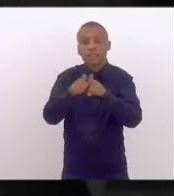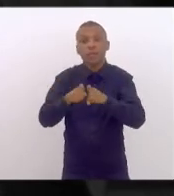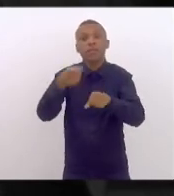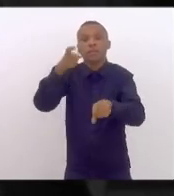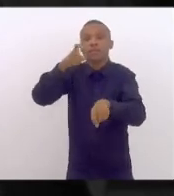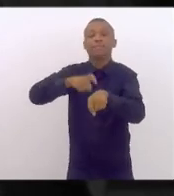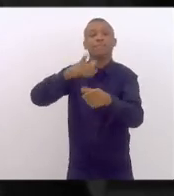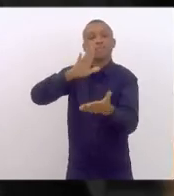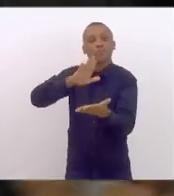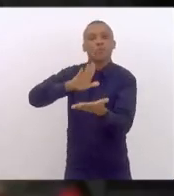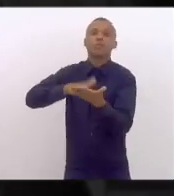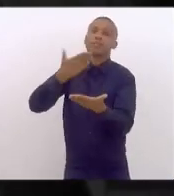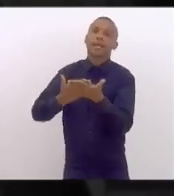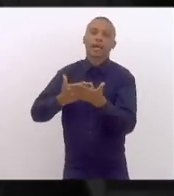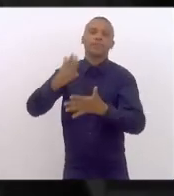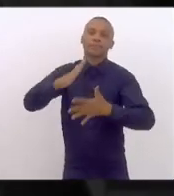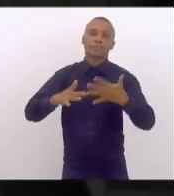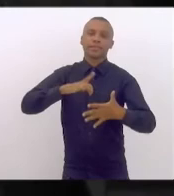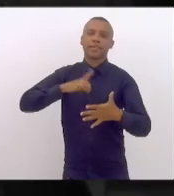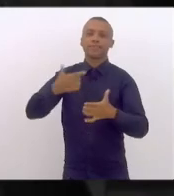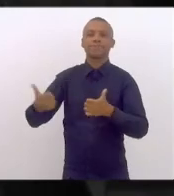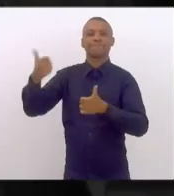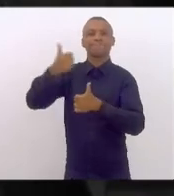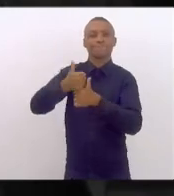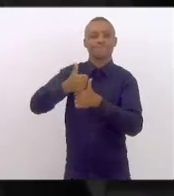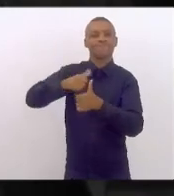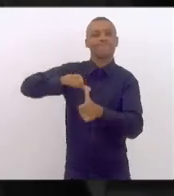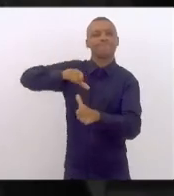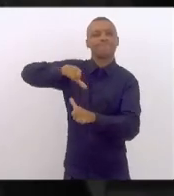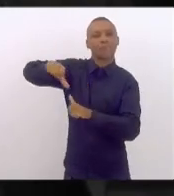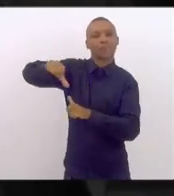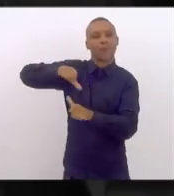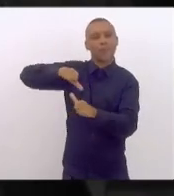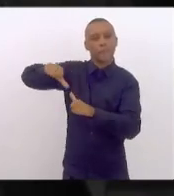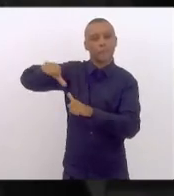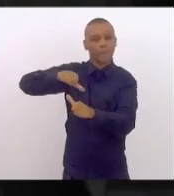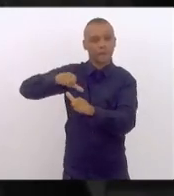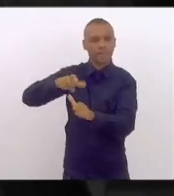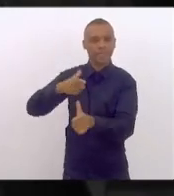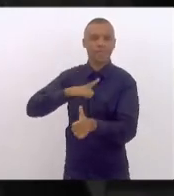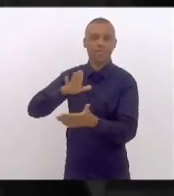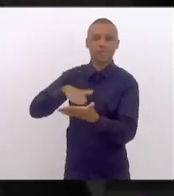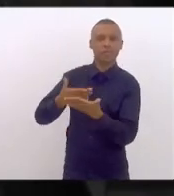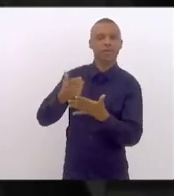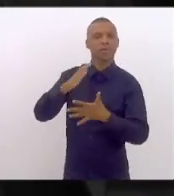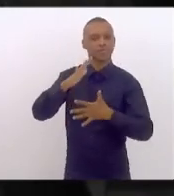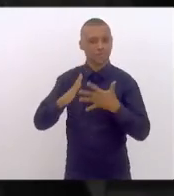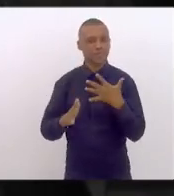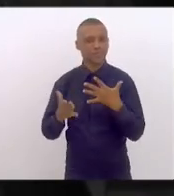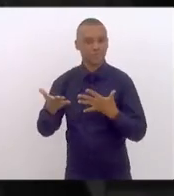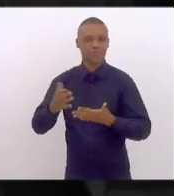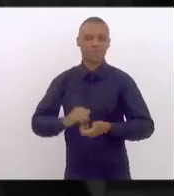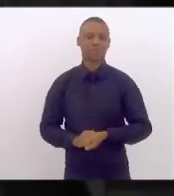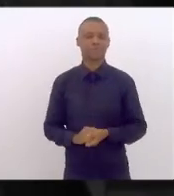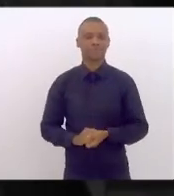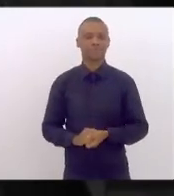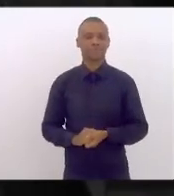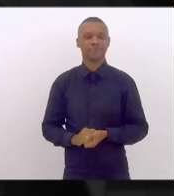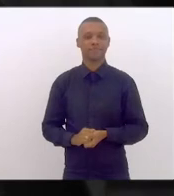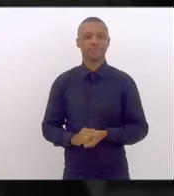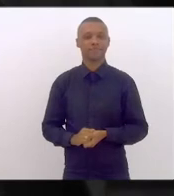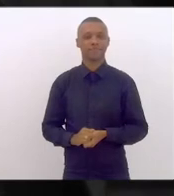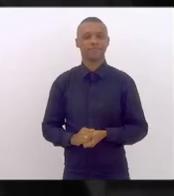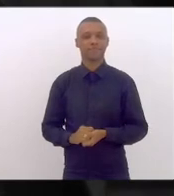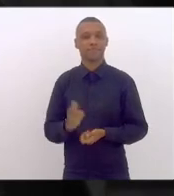ao intérprete que houve uma substituição não rodízio permanente nosso intérprete de língua brasileira de